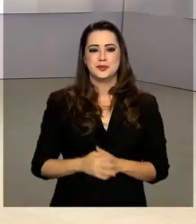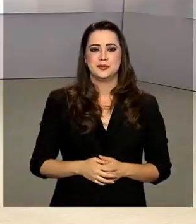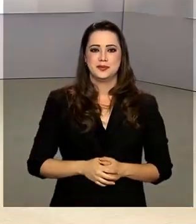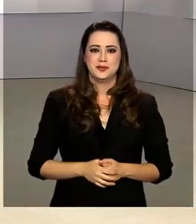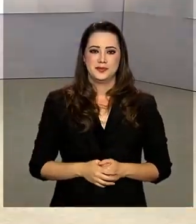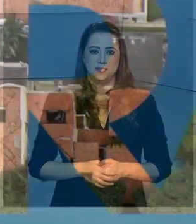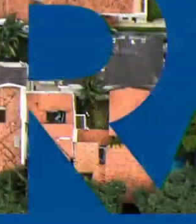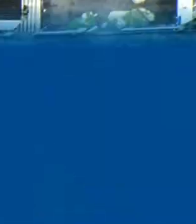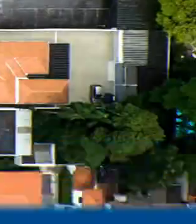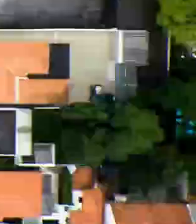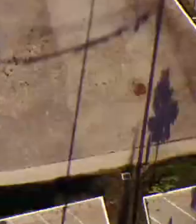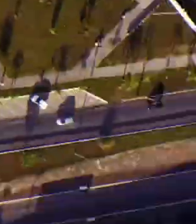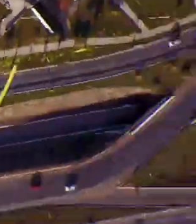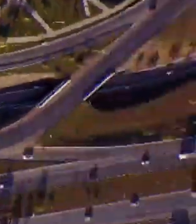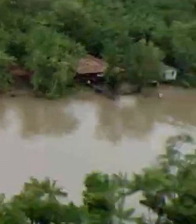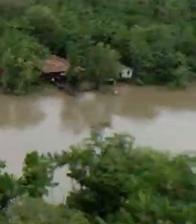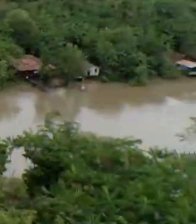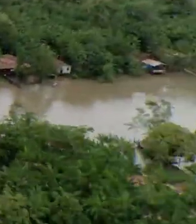Tchau!